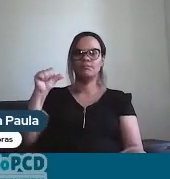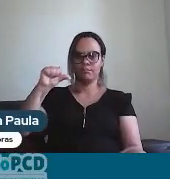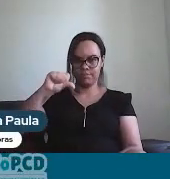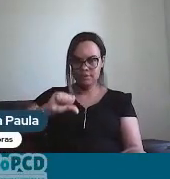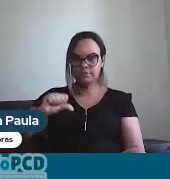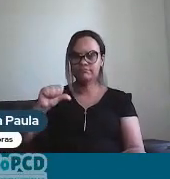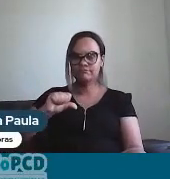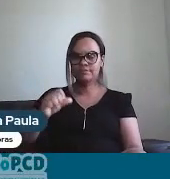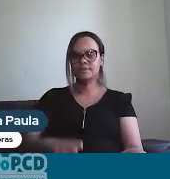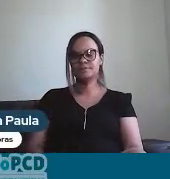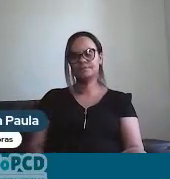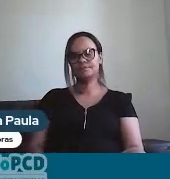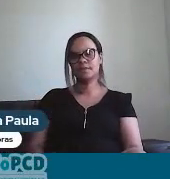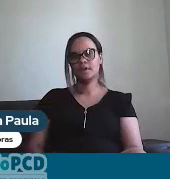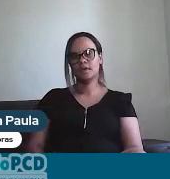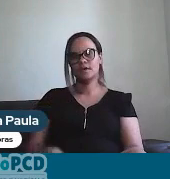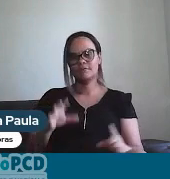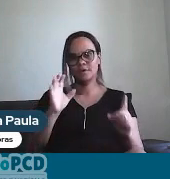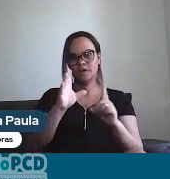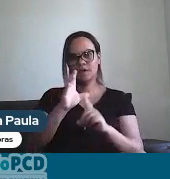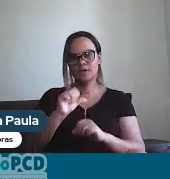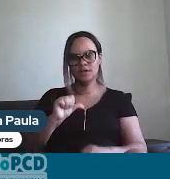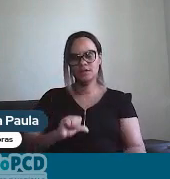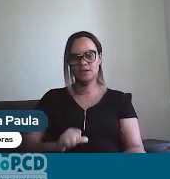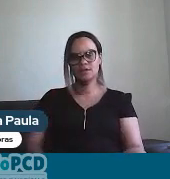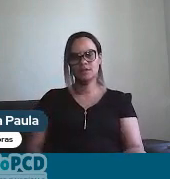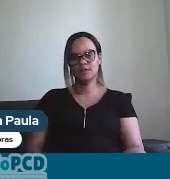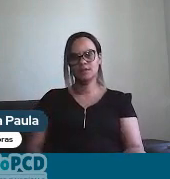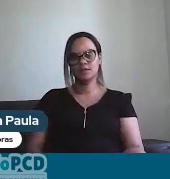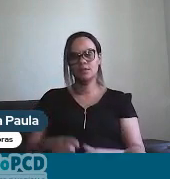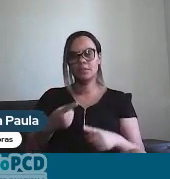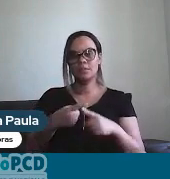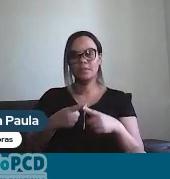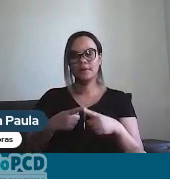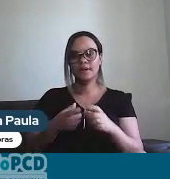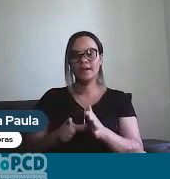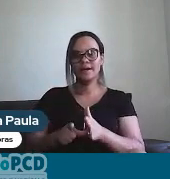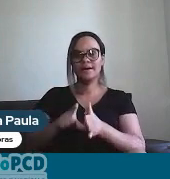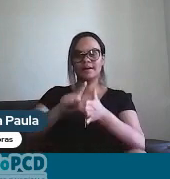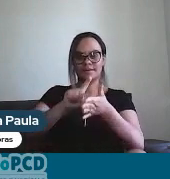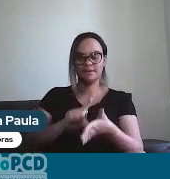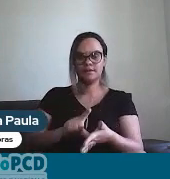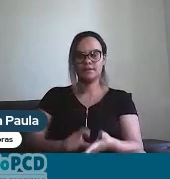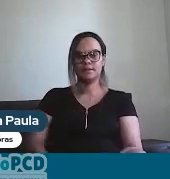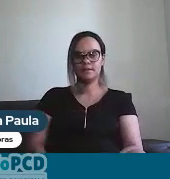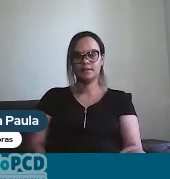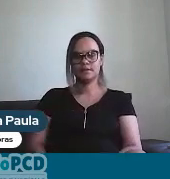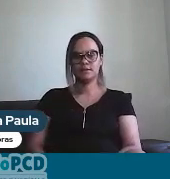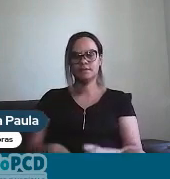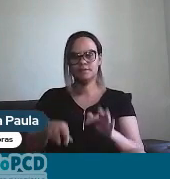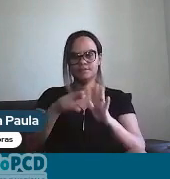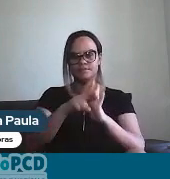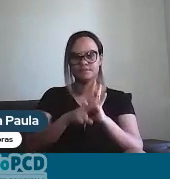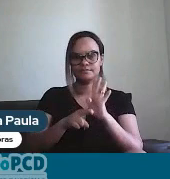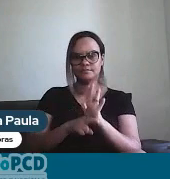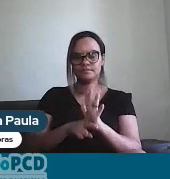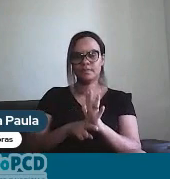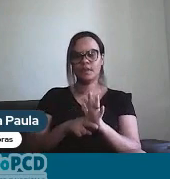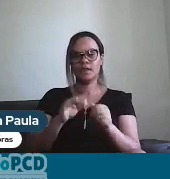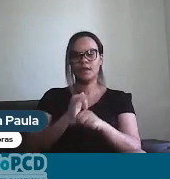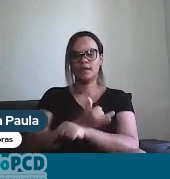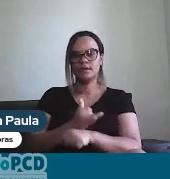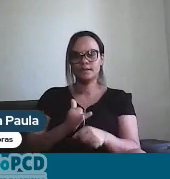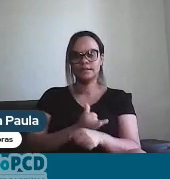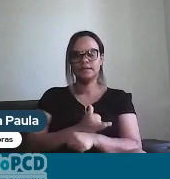Por quê? Isso se deu muito pelo atraso, né, na confecção e na implementação, não tanto na confecção do instrumento, que ele já